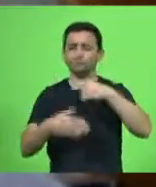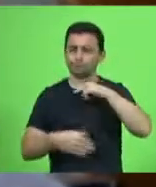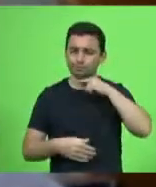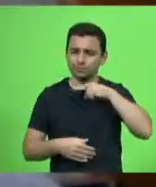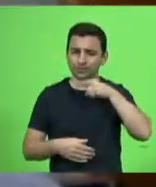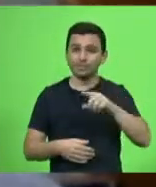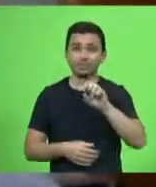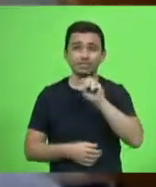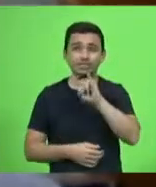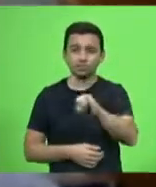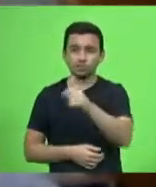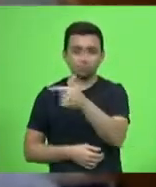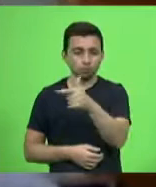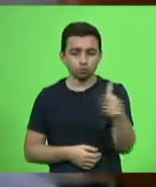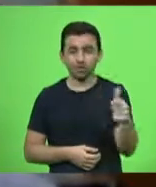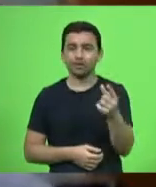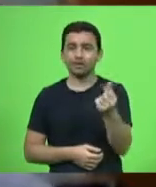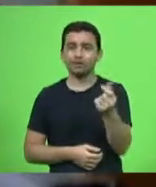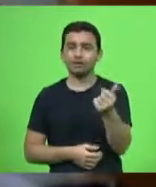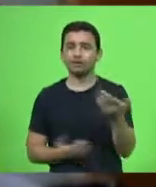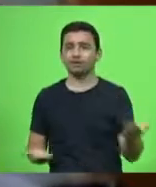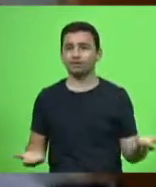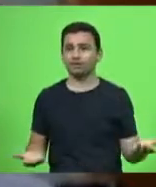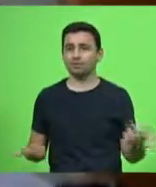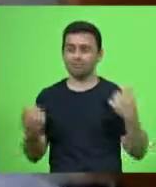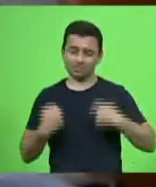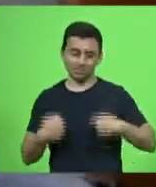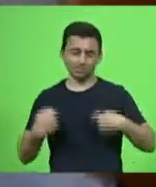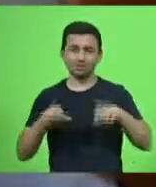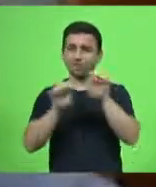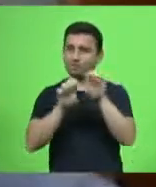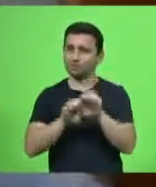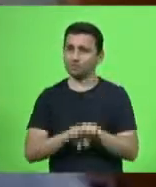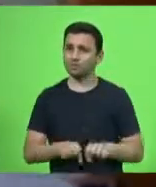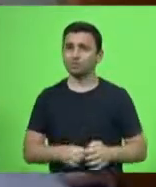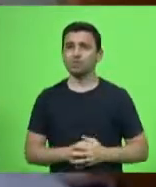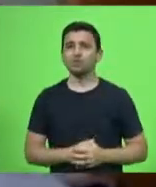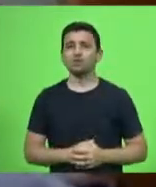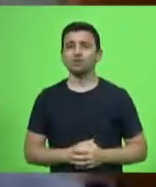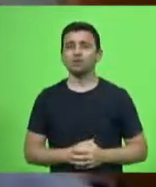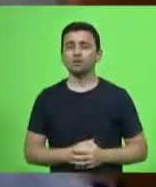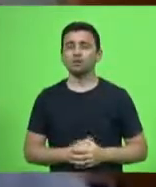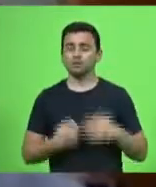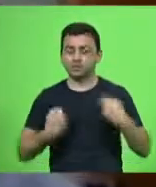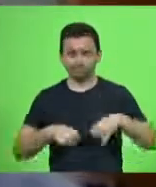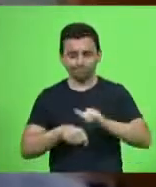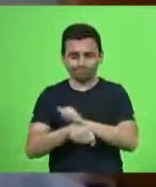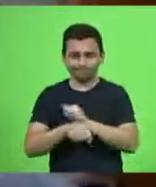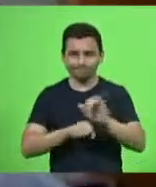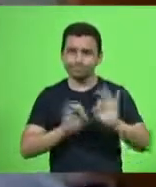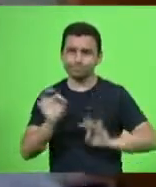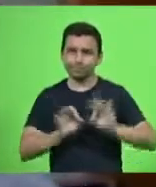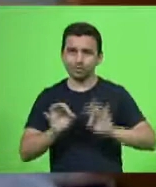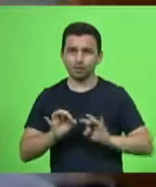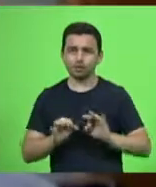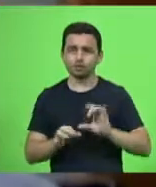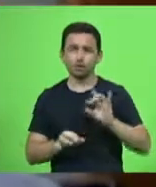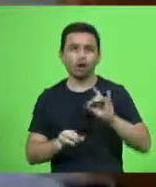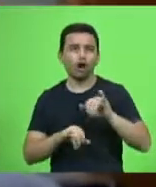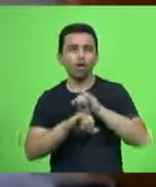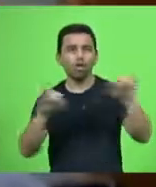não tivermos investimento em infraestrutura. Temos que ter esse planejamento e não pode ser obra